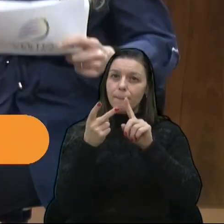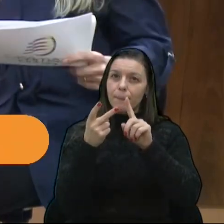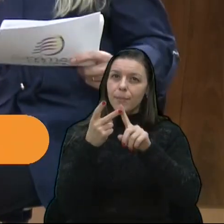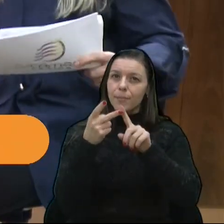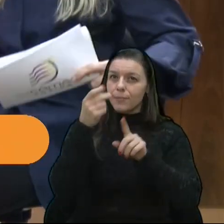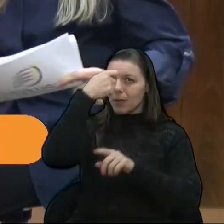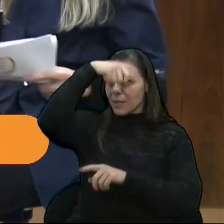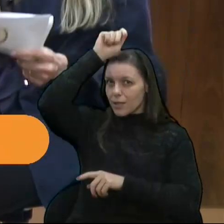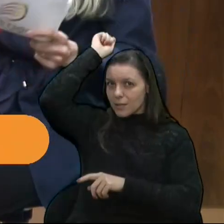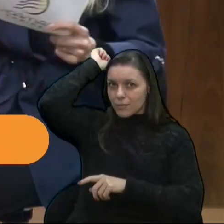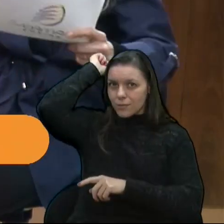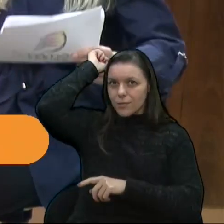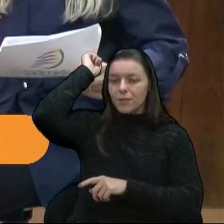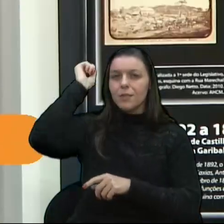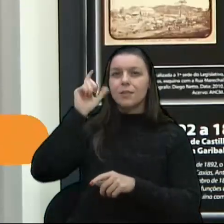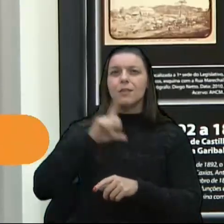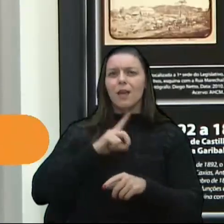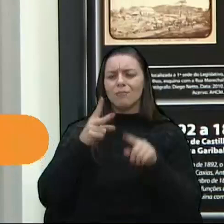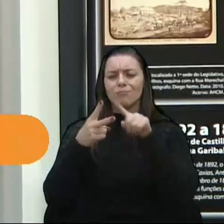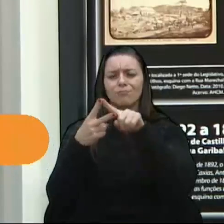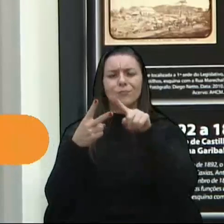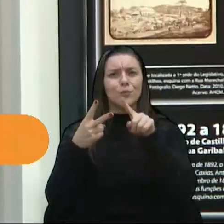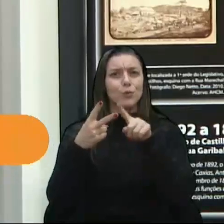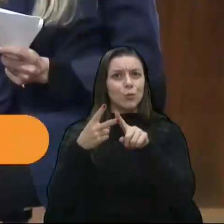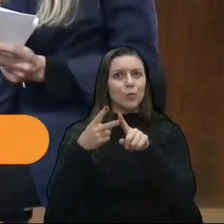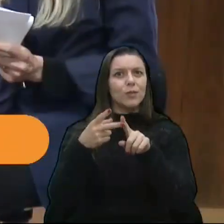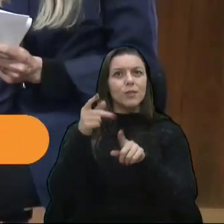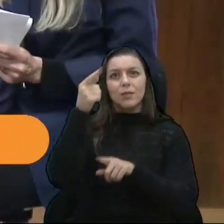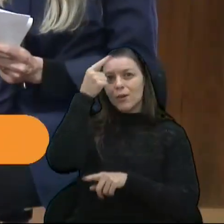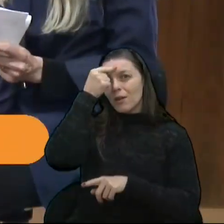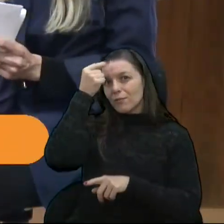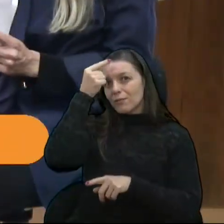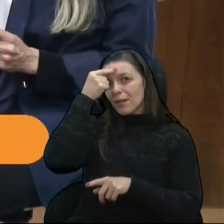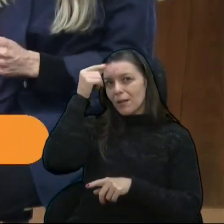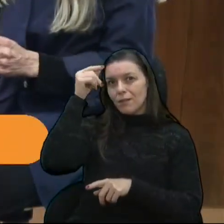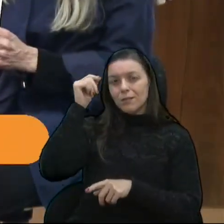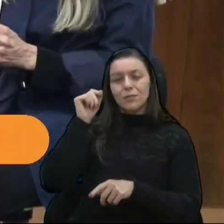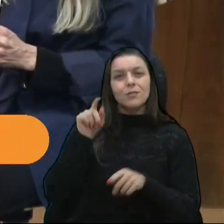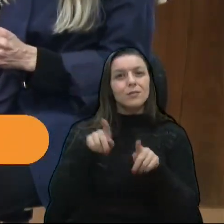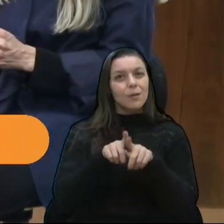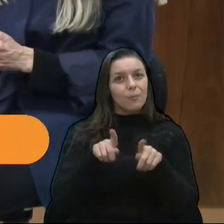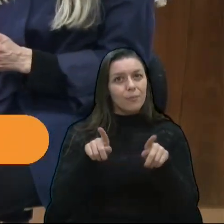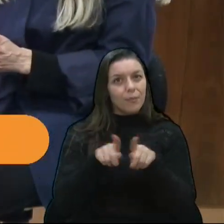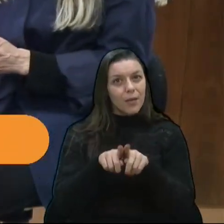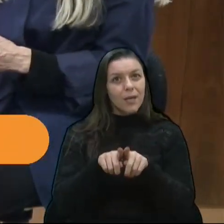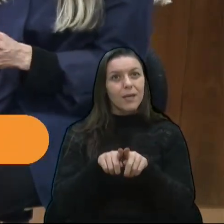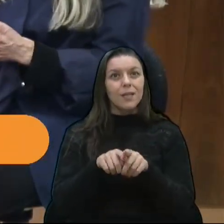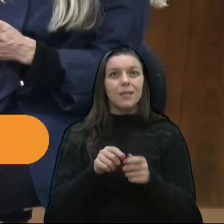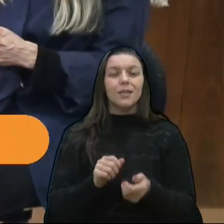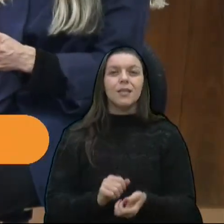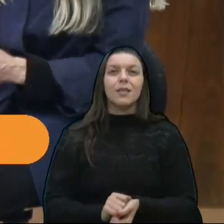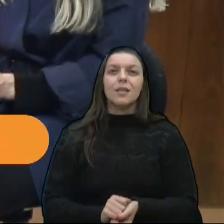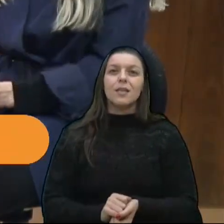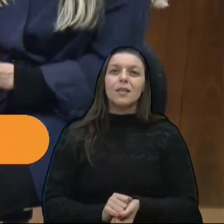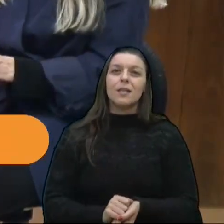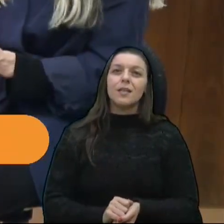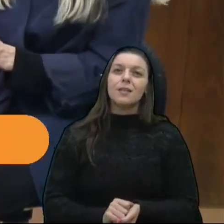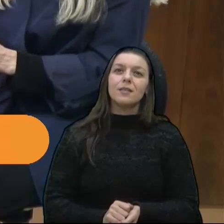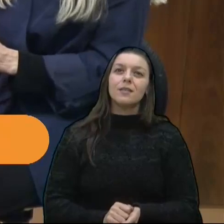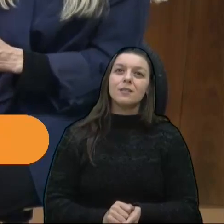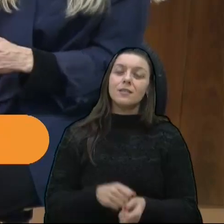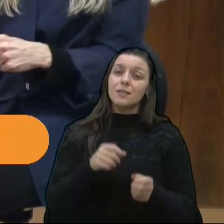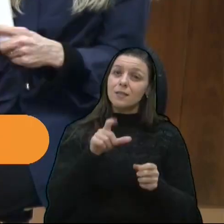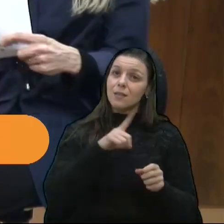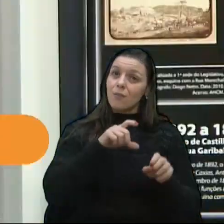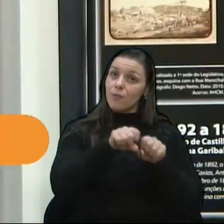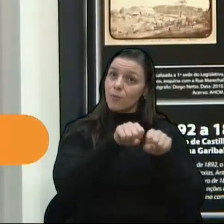ensino à distância são tantas universidades, tantas faculdades que estão por aí, né, muitas oportunidades, né, trazendo formação